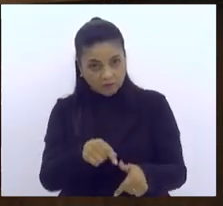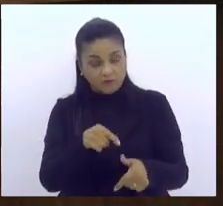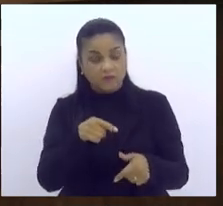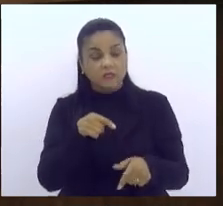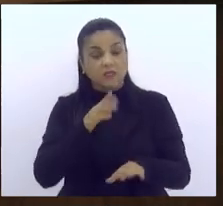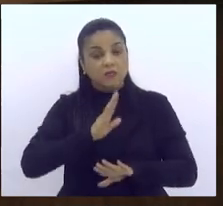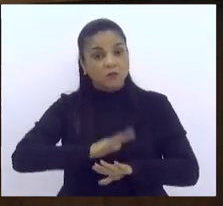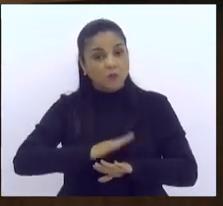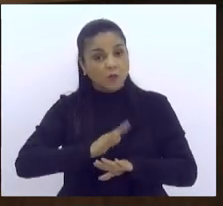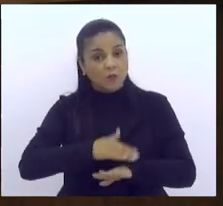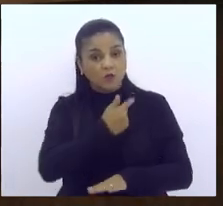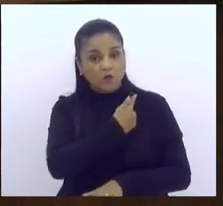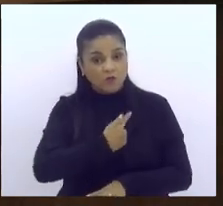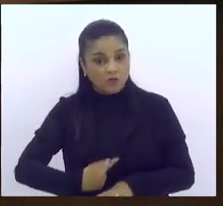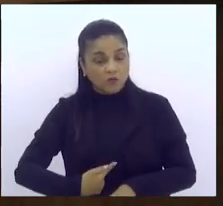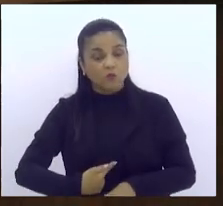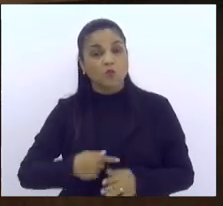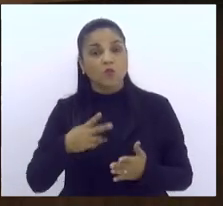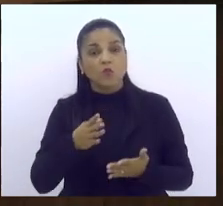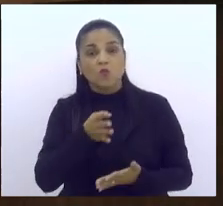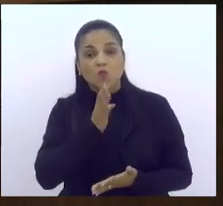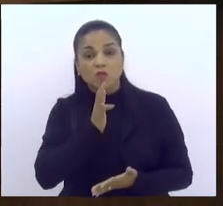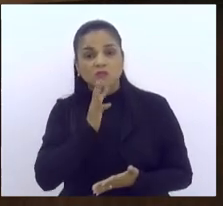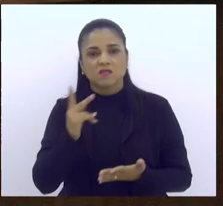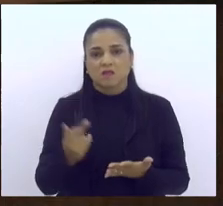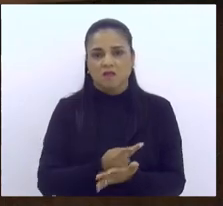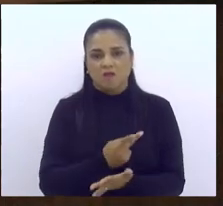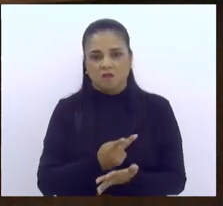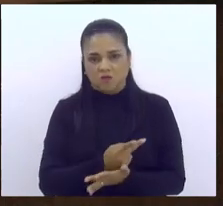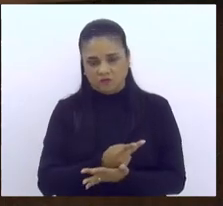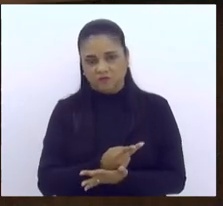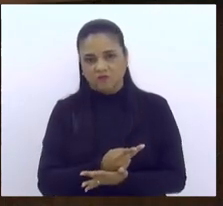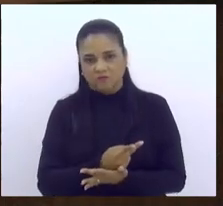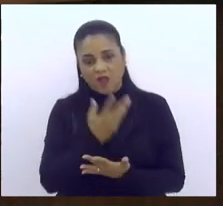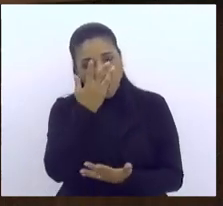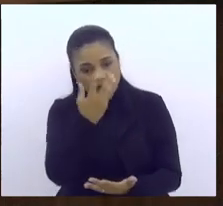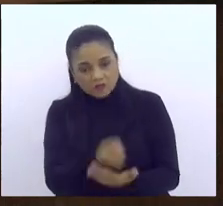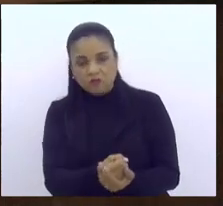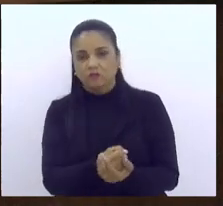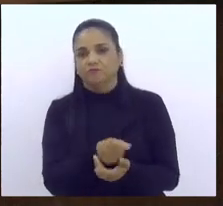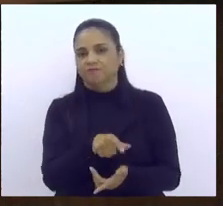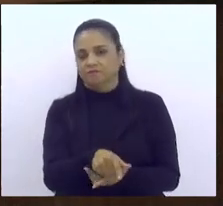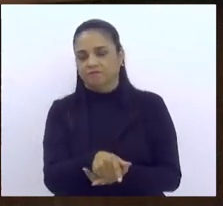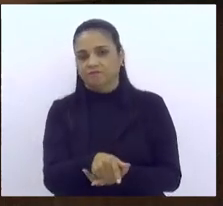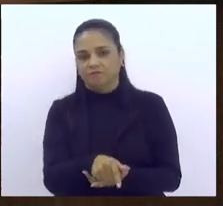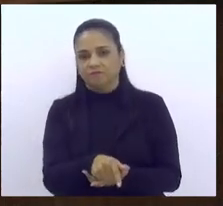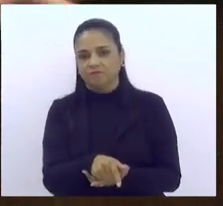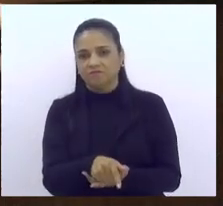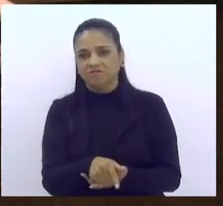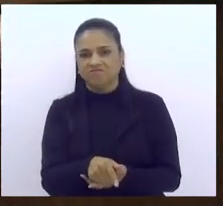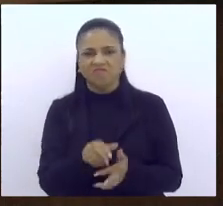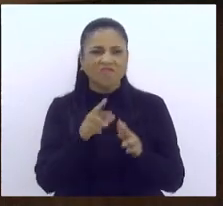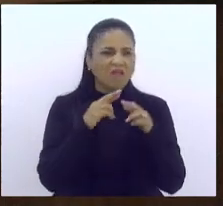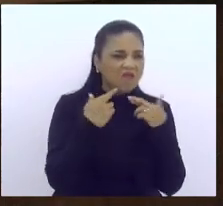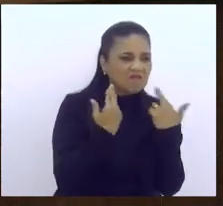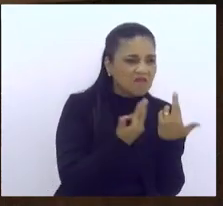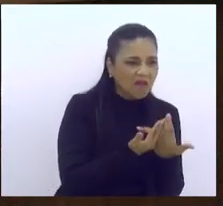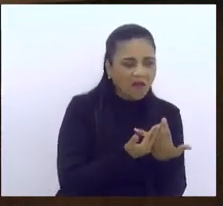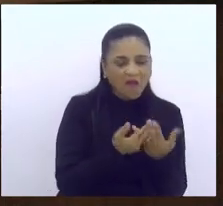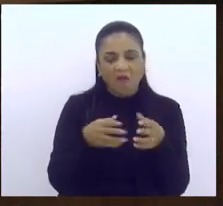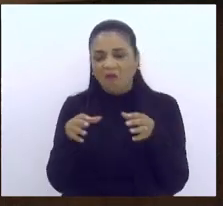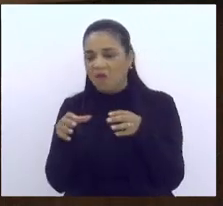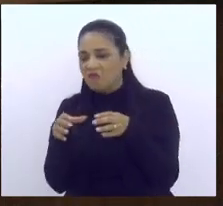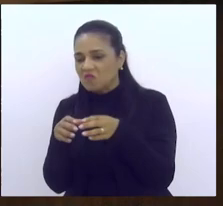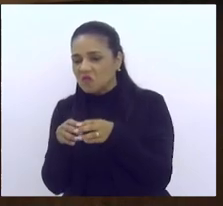desse governo começar a reconhecer seus erros. É assim que se constrói. Agora, fazer reuniãozinha,